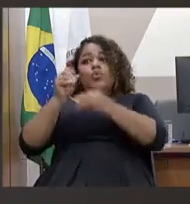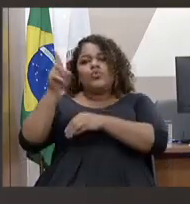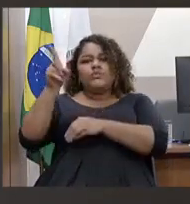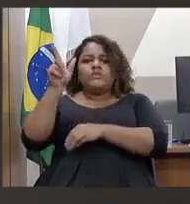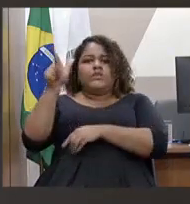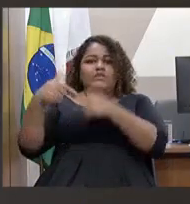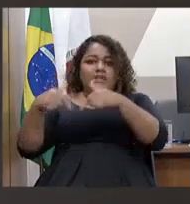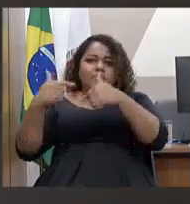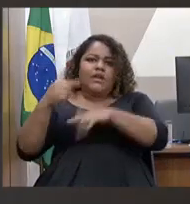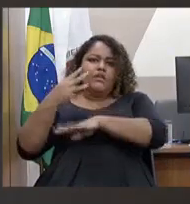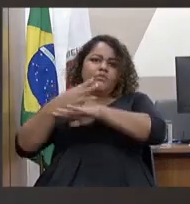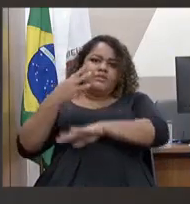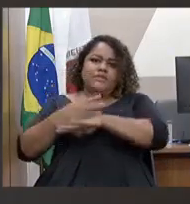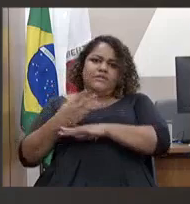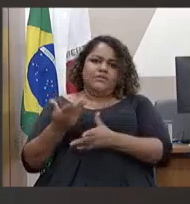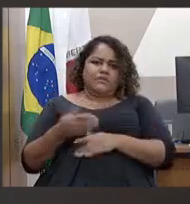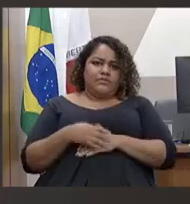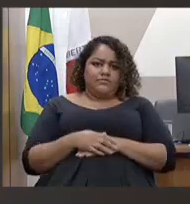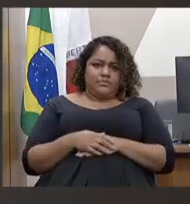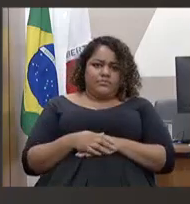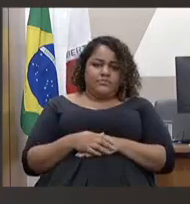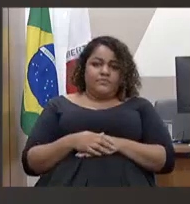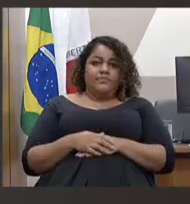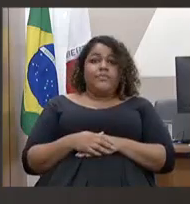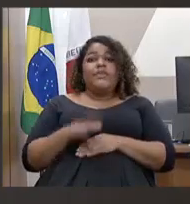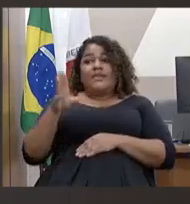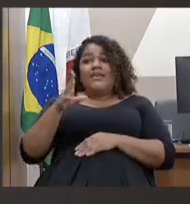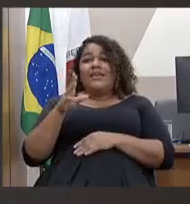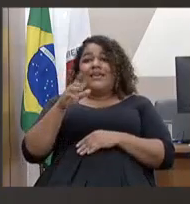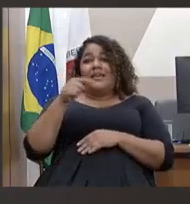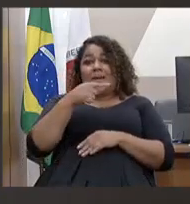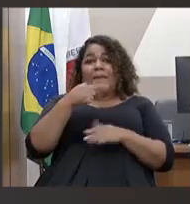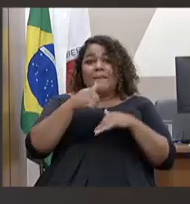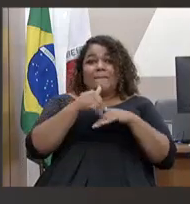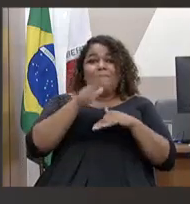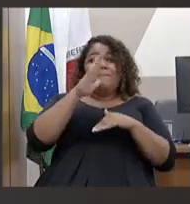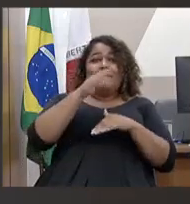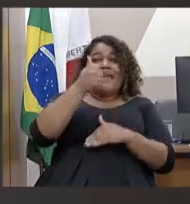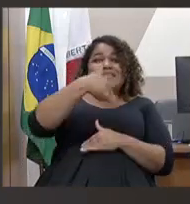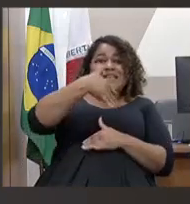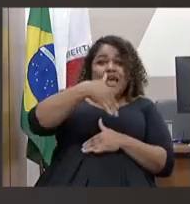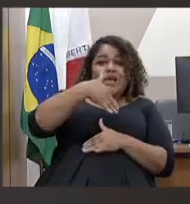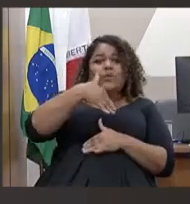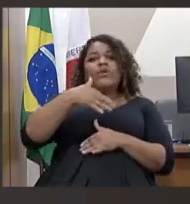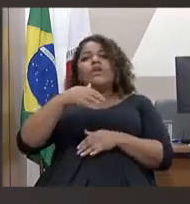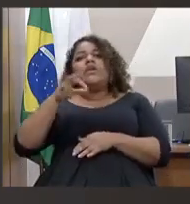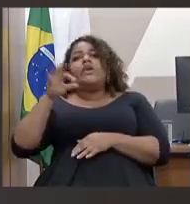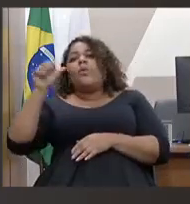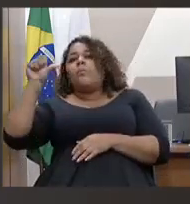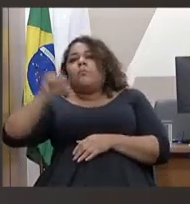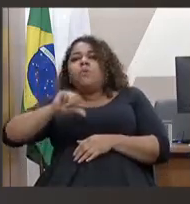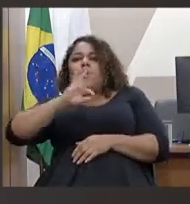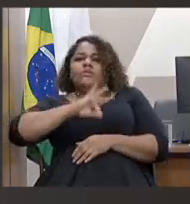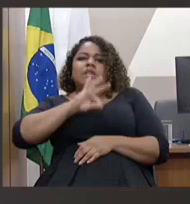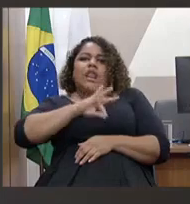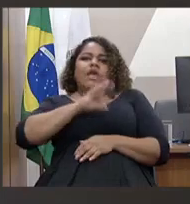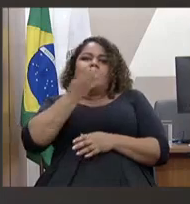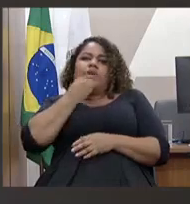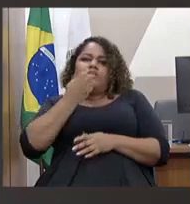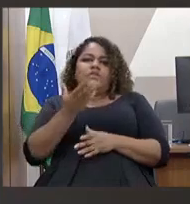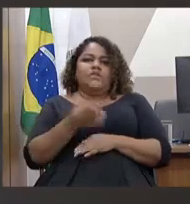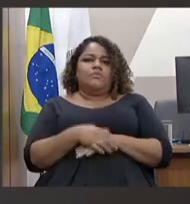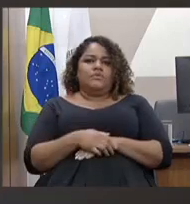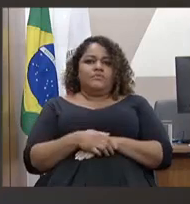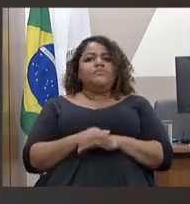e e passo né além de ser mais caro mas é o pior salário que recebe então aqui como né